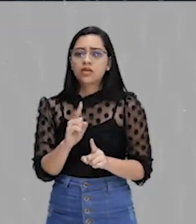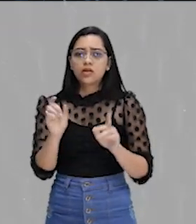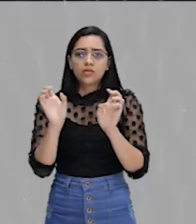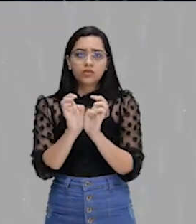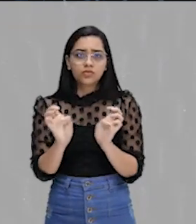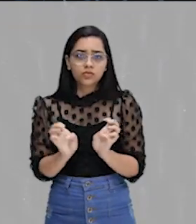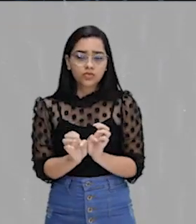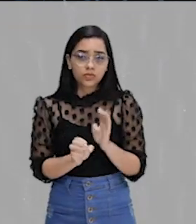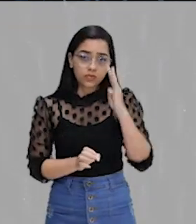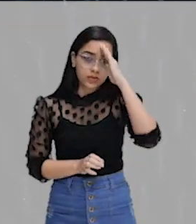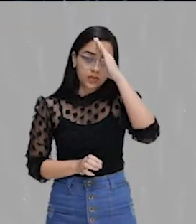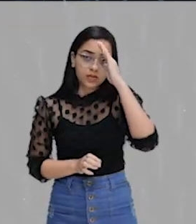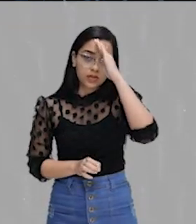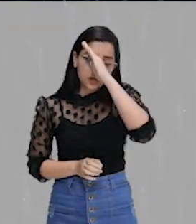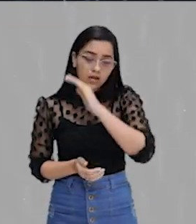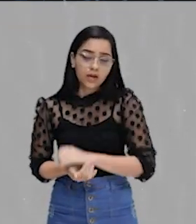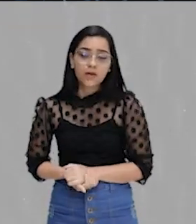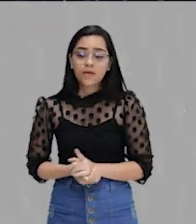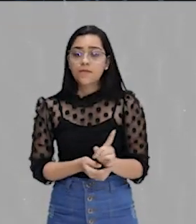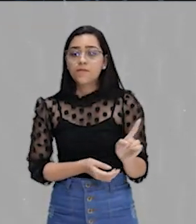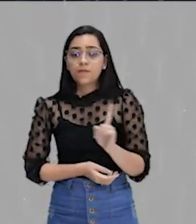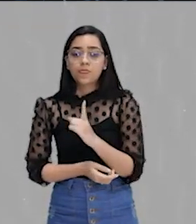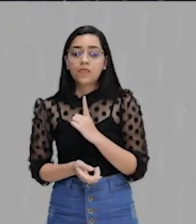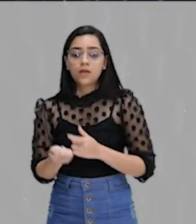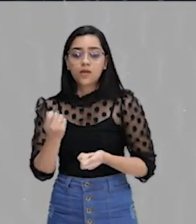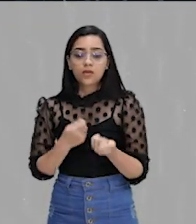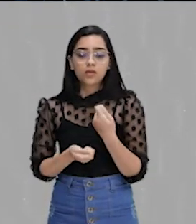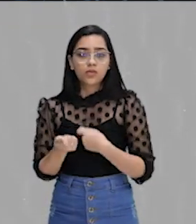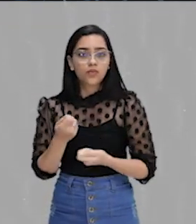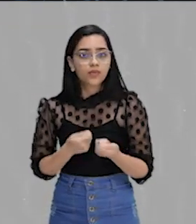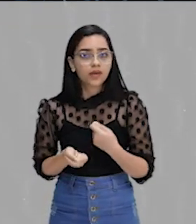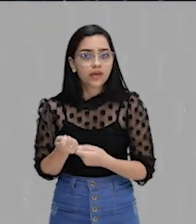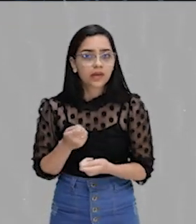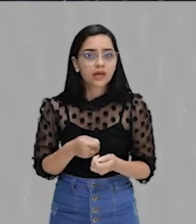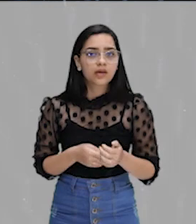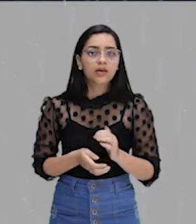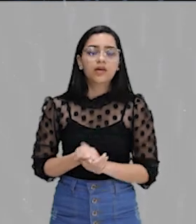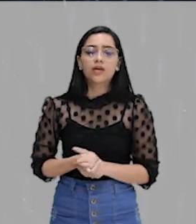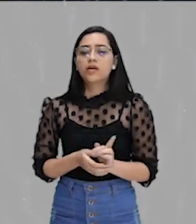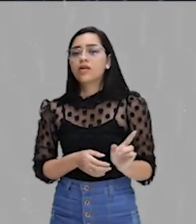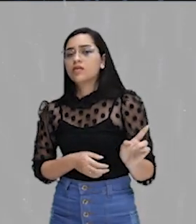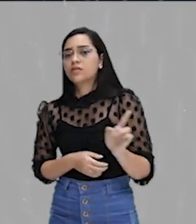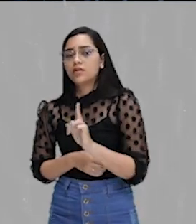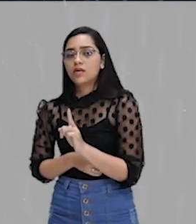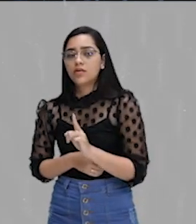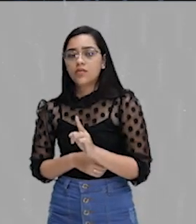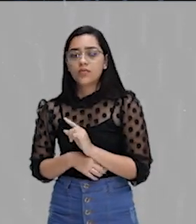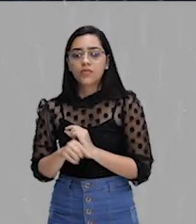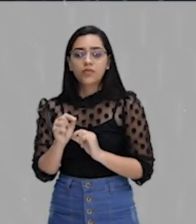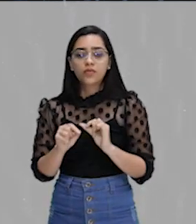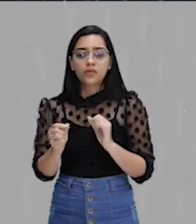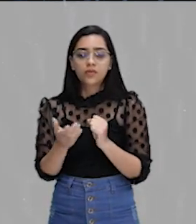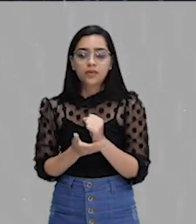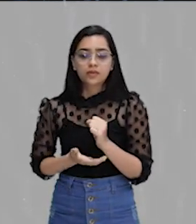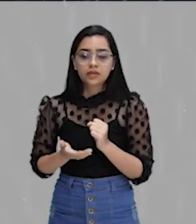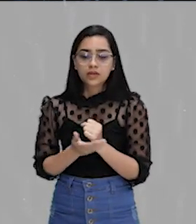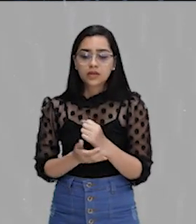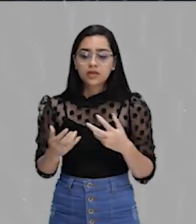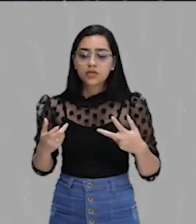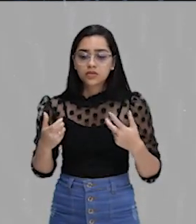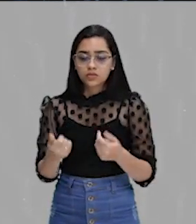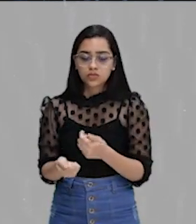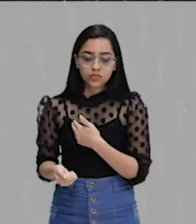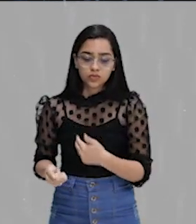estrutura militarizada, não a uma economia neoliberal, né? Não, basicamente, ao